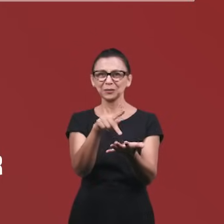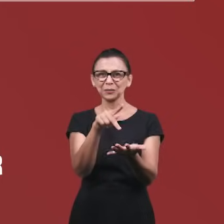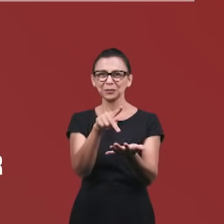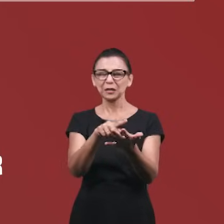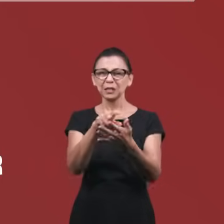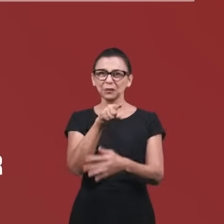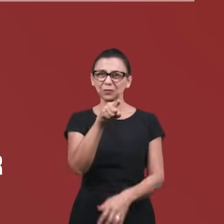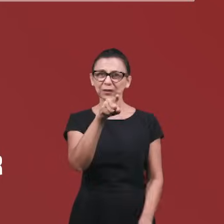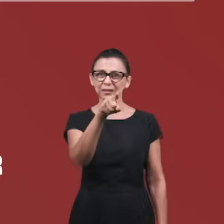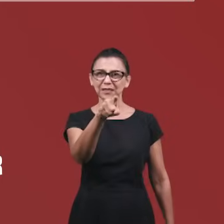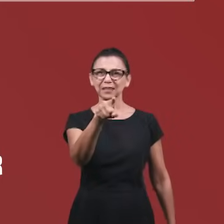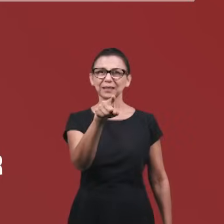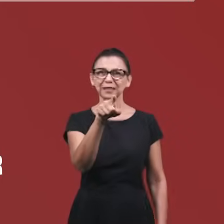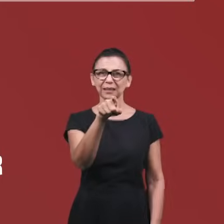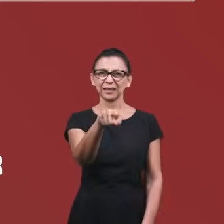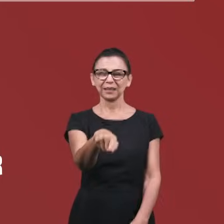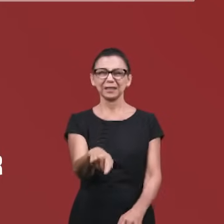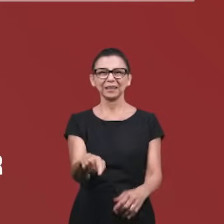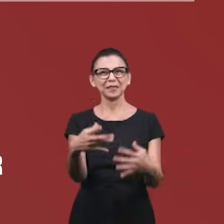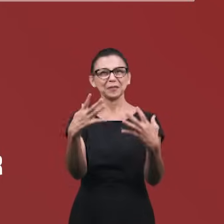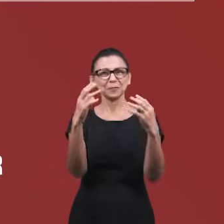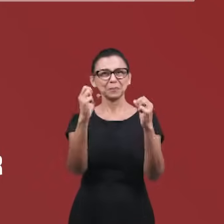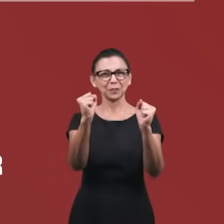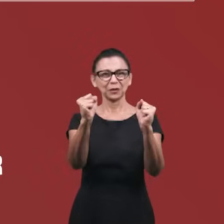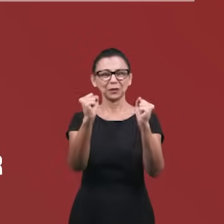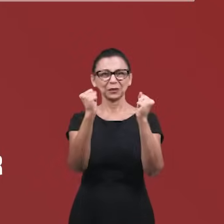verdadeiro que o homem